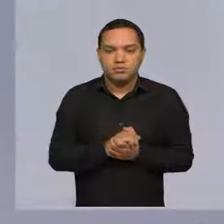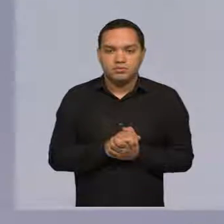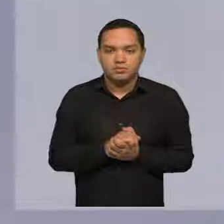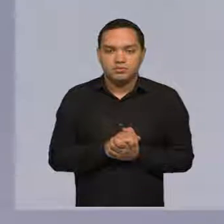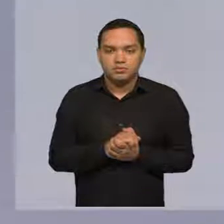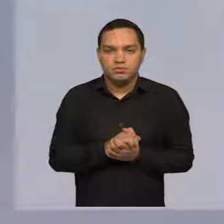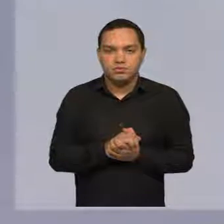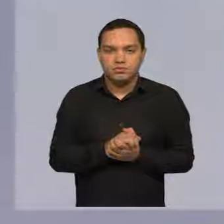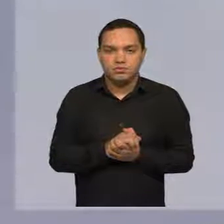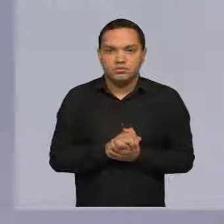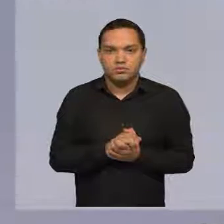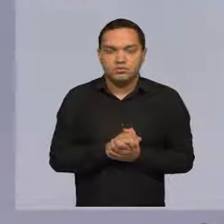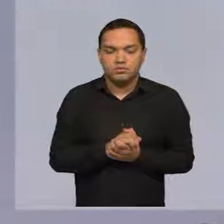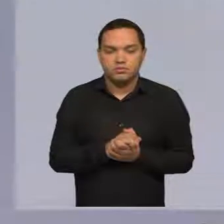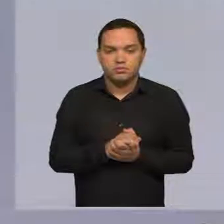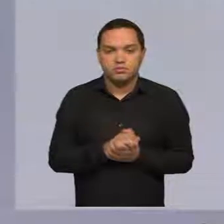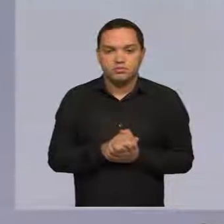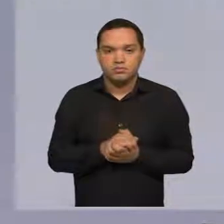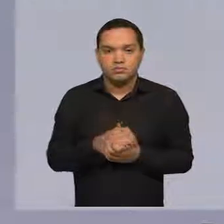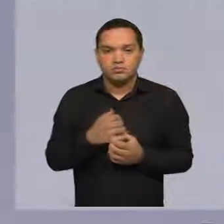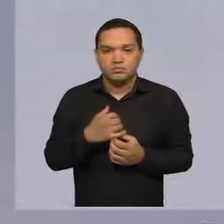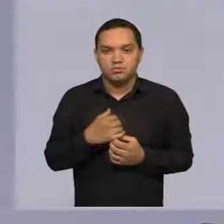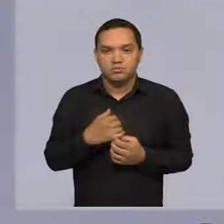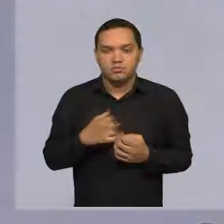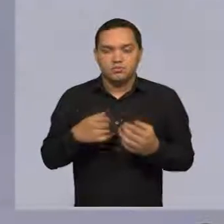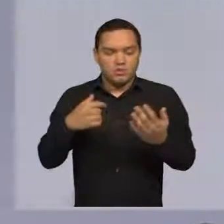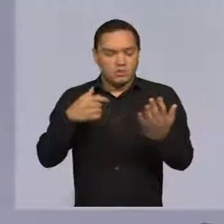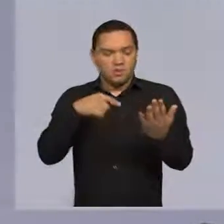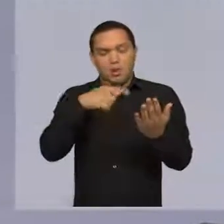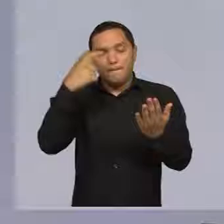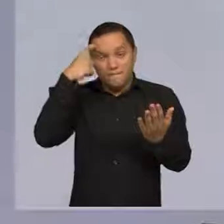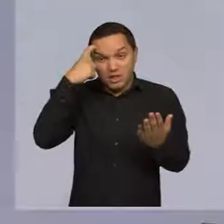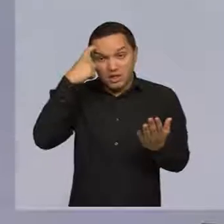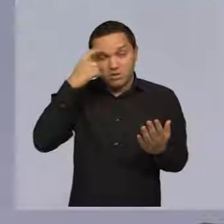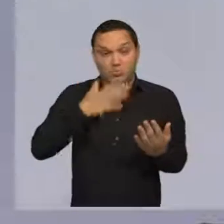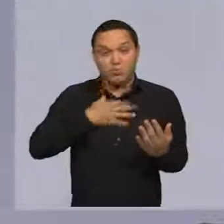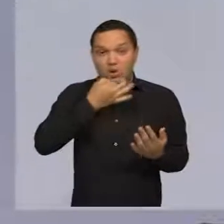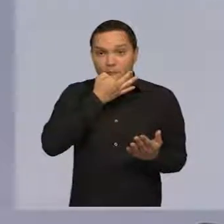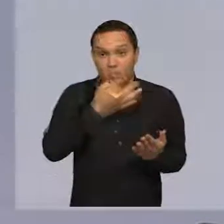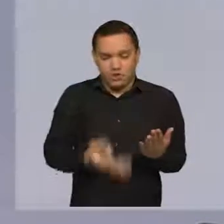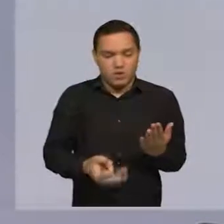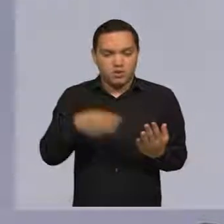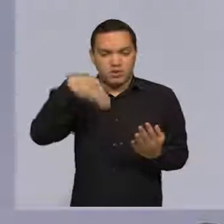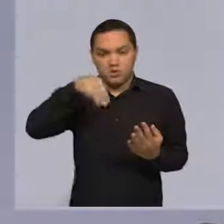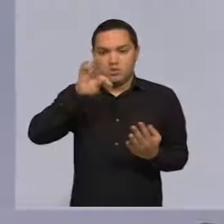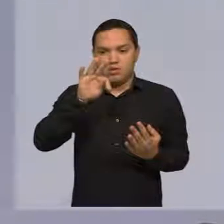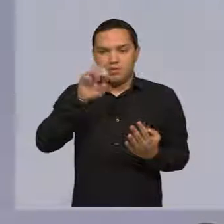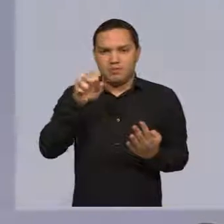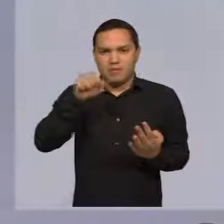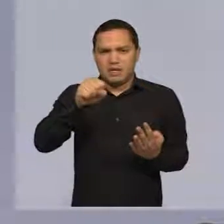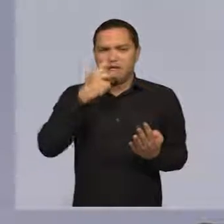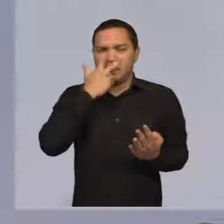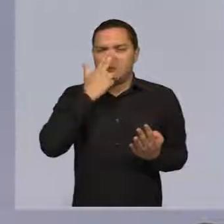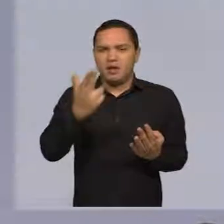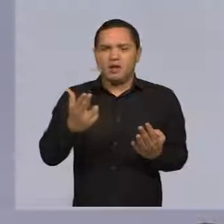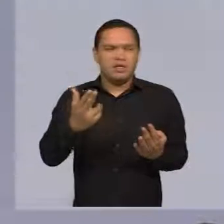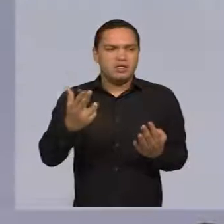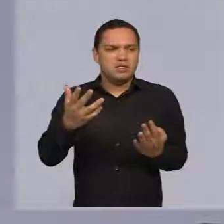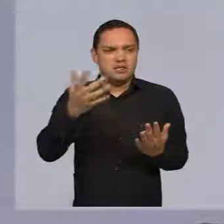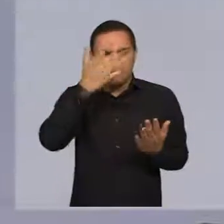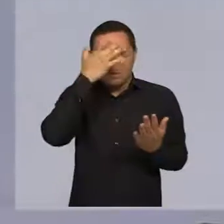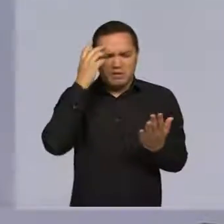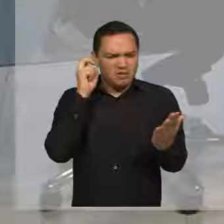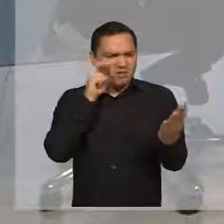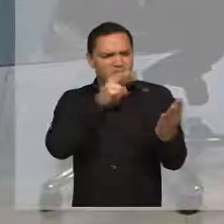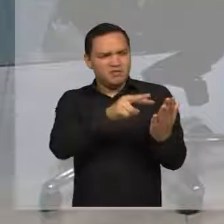nós aqui, essas metas elas mais frustraram, né, a sociedade brasileira